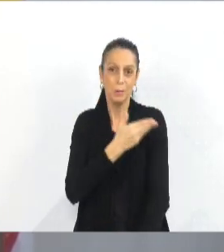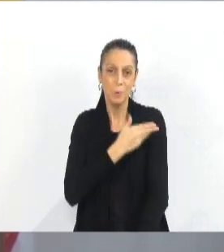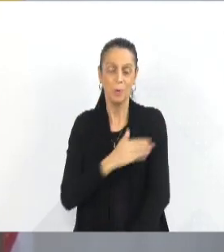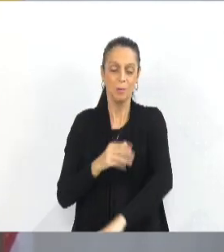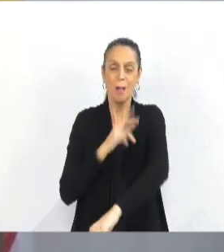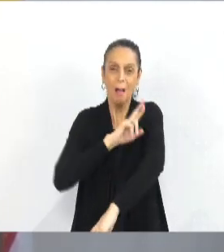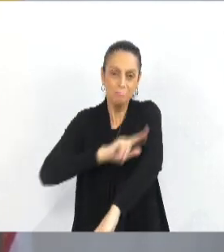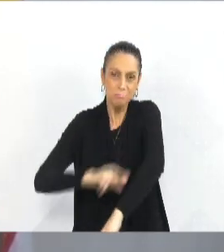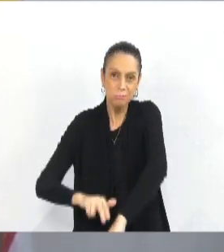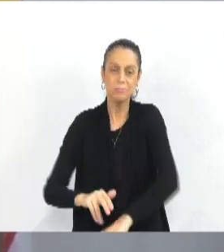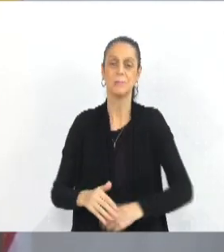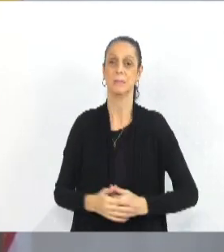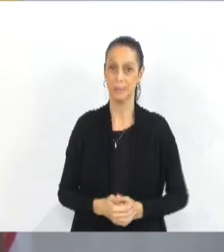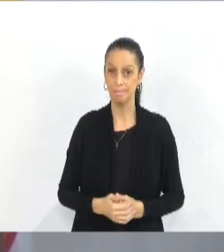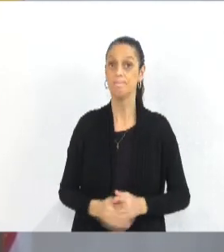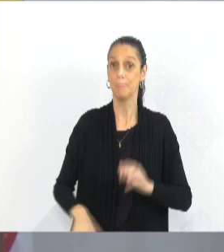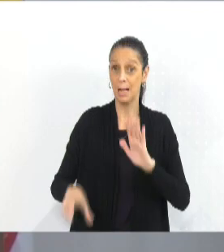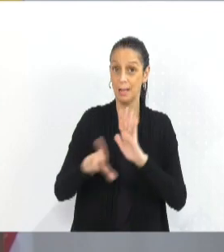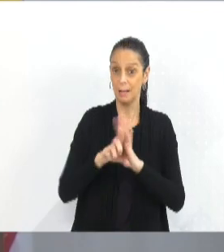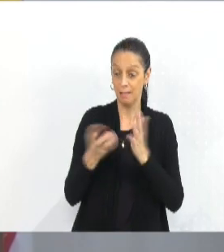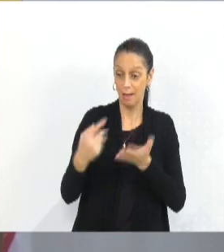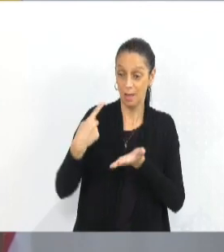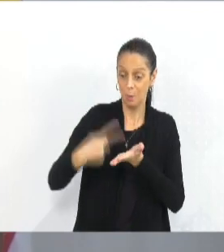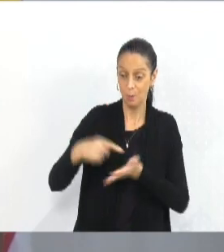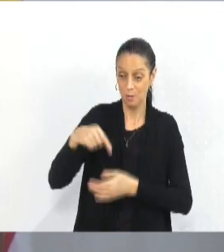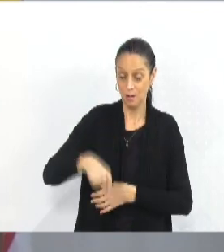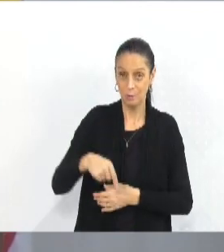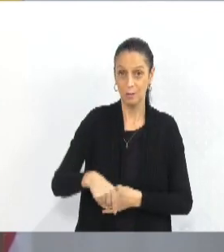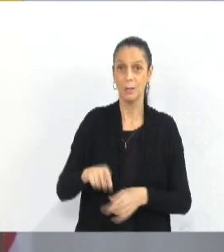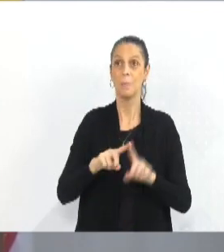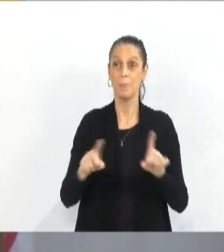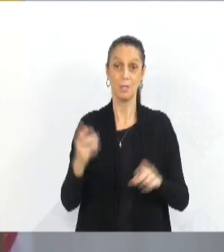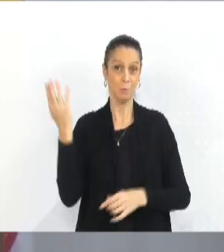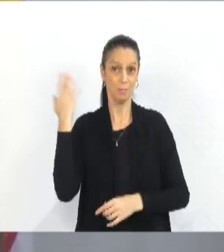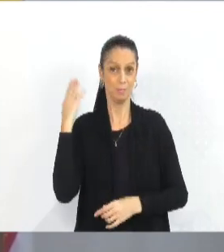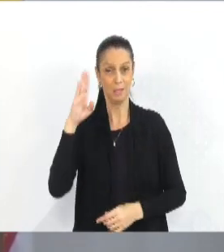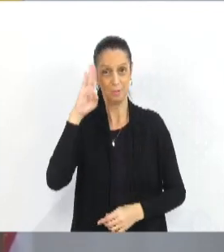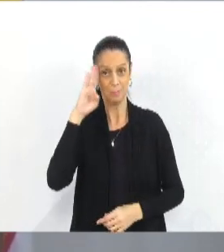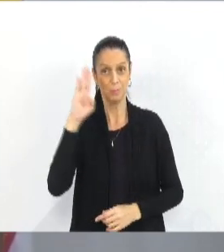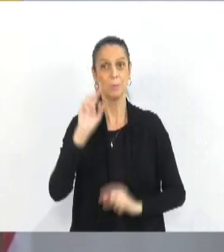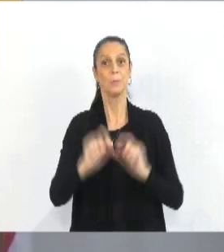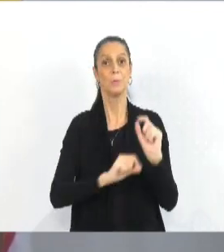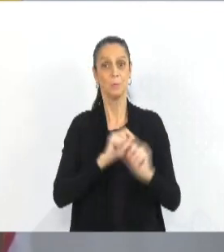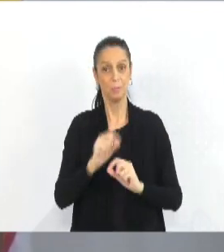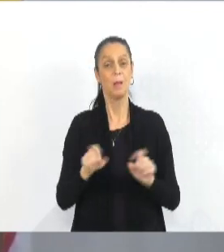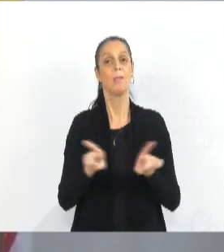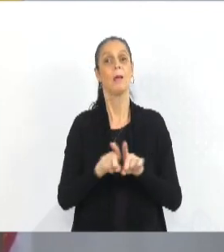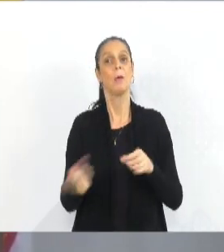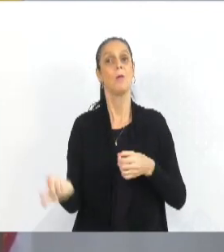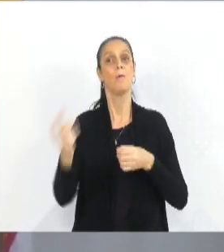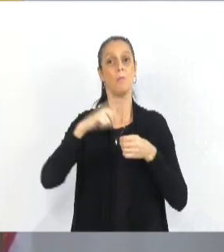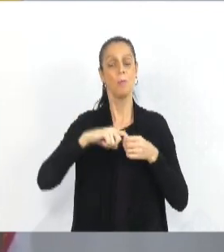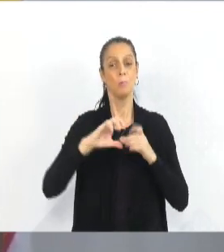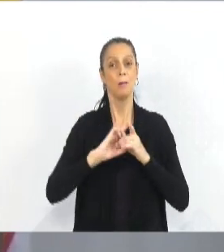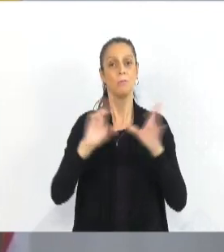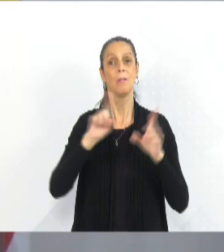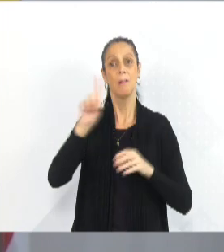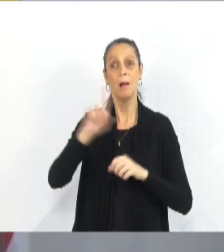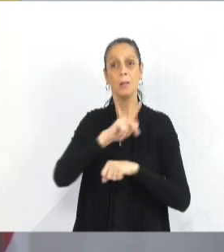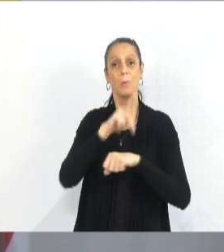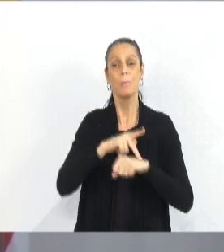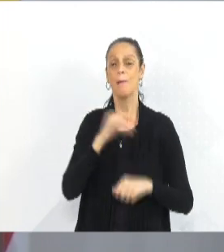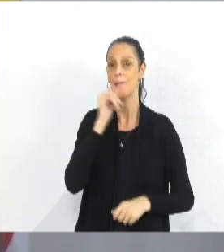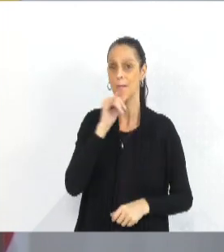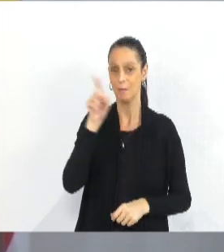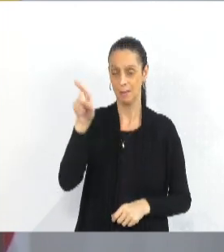e uma lei que pretende instituir aqui. A Força Expedicionária Brasileira restabeleceu a democracia na Itália